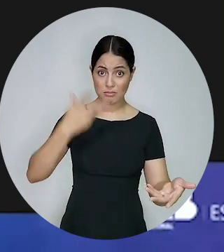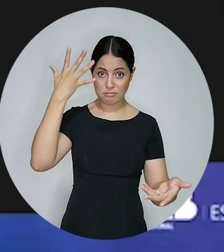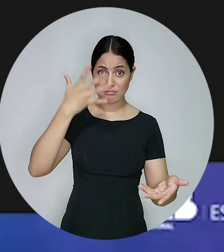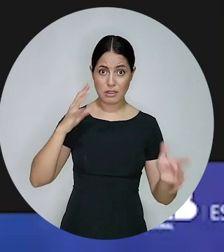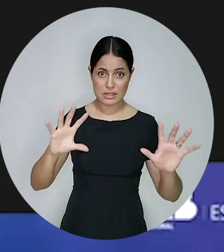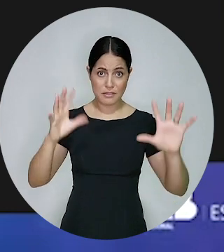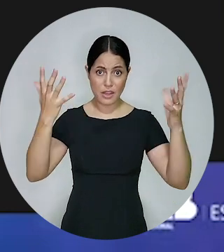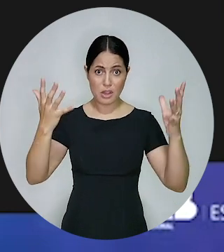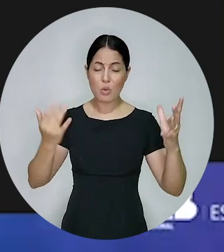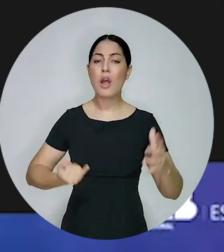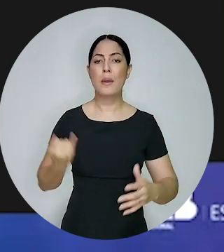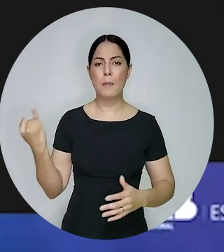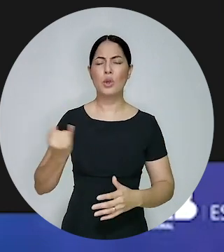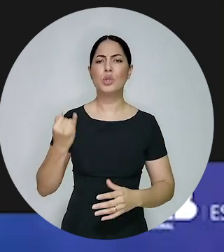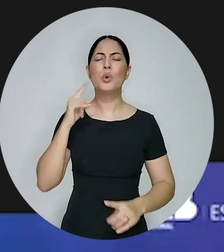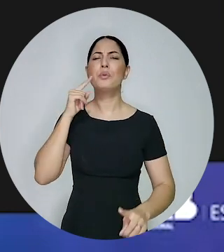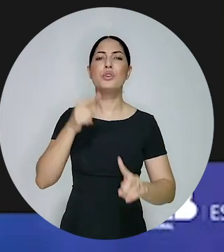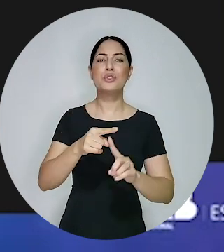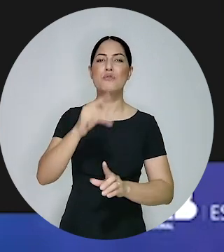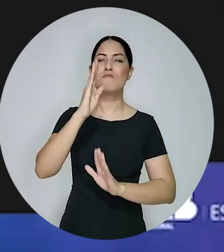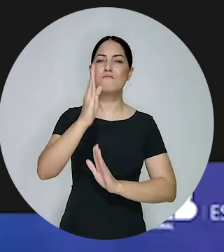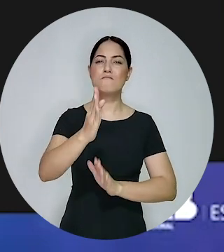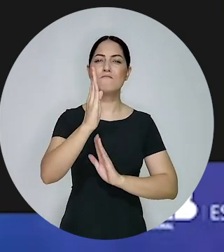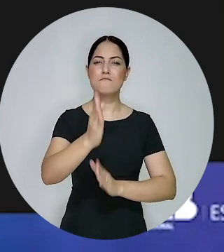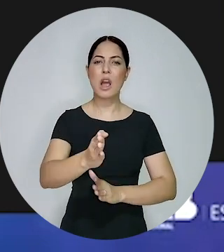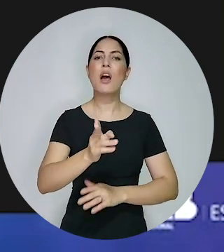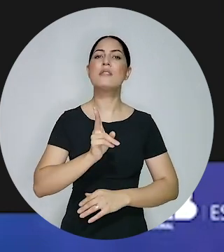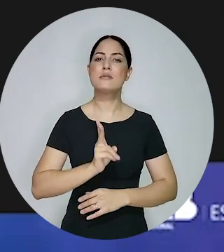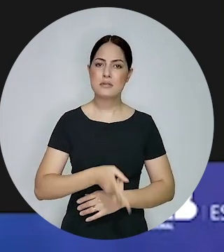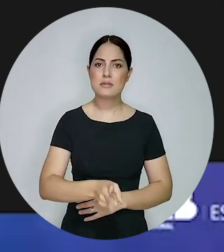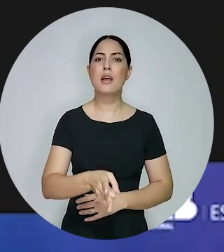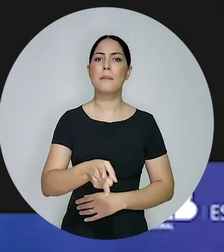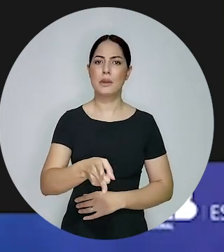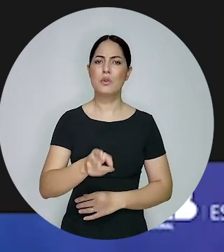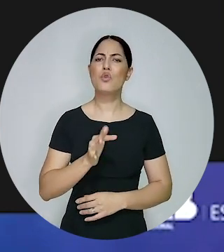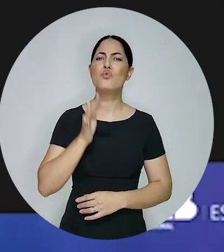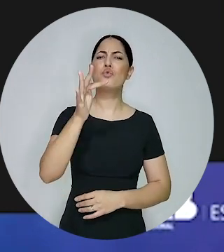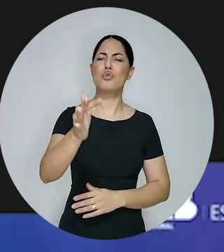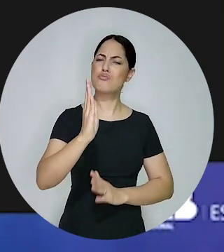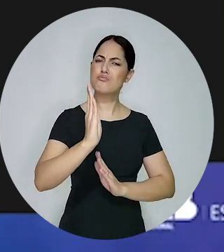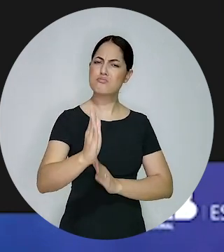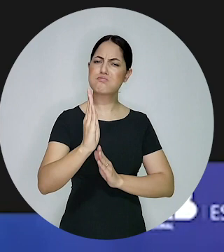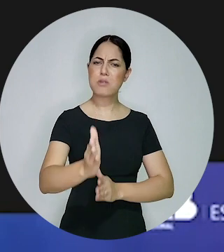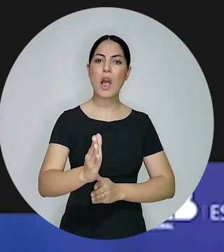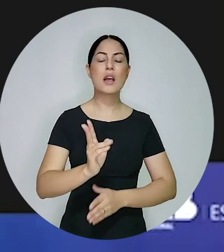importante, porque a gente precisa olhar sempre para frente. A advocacia